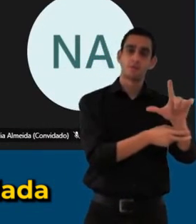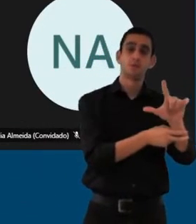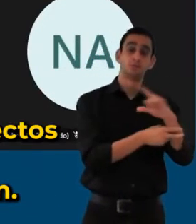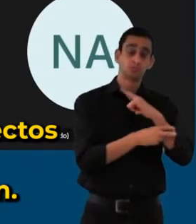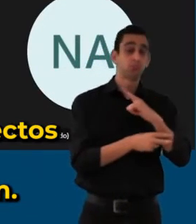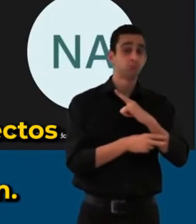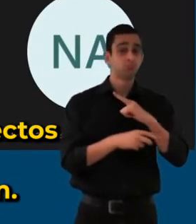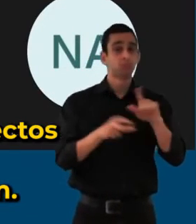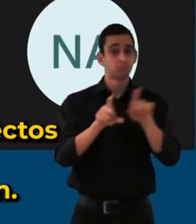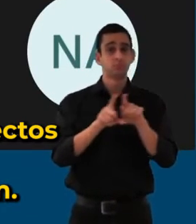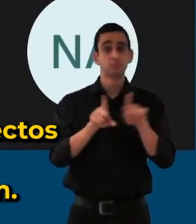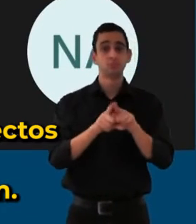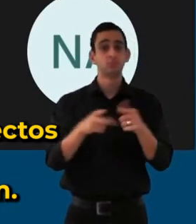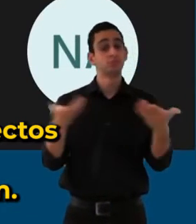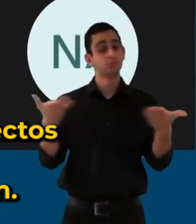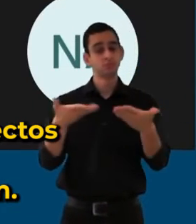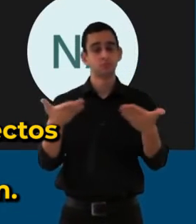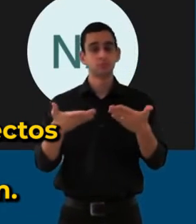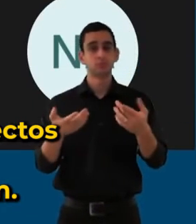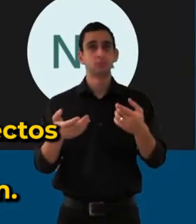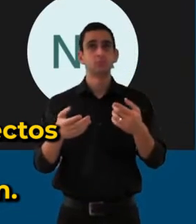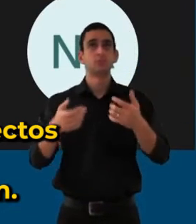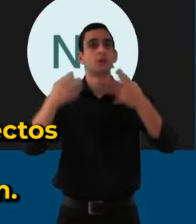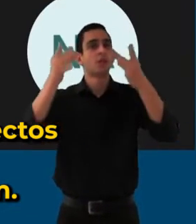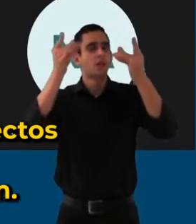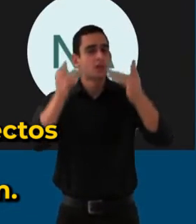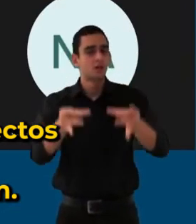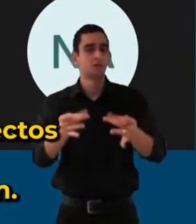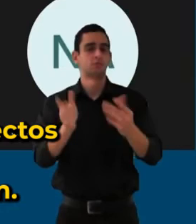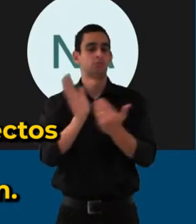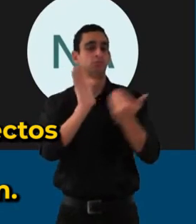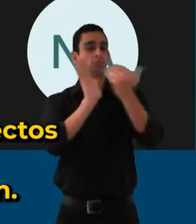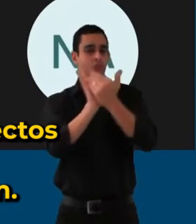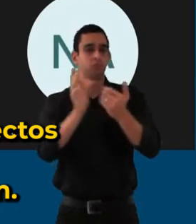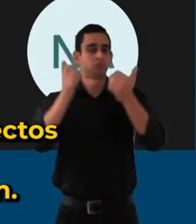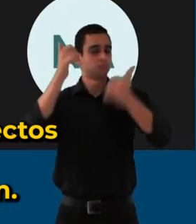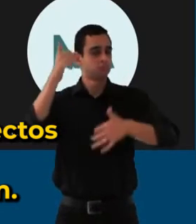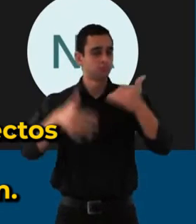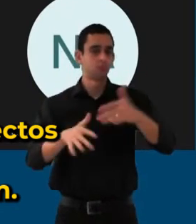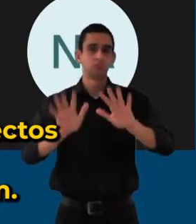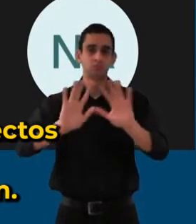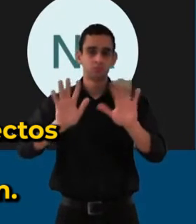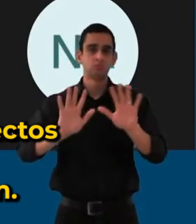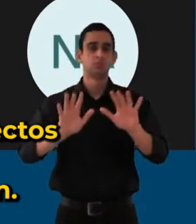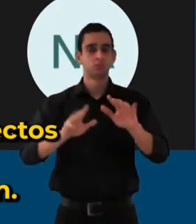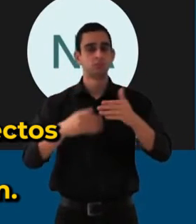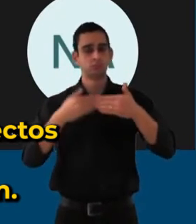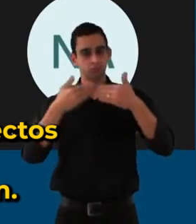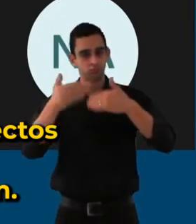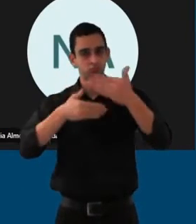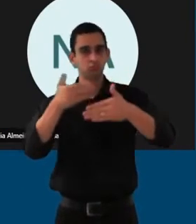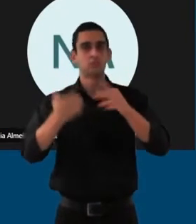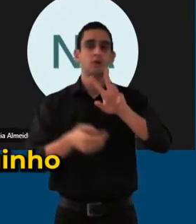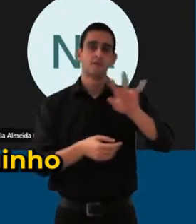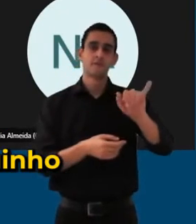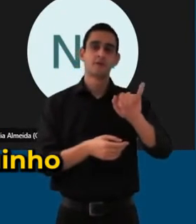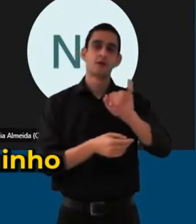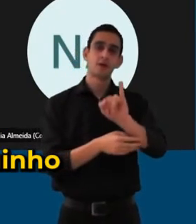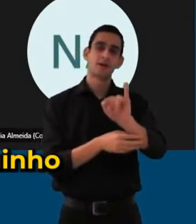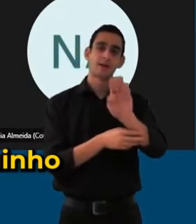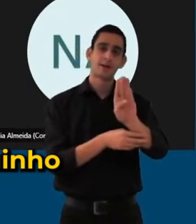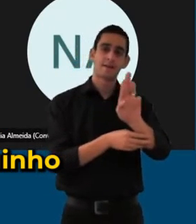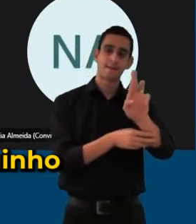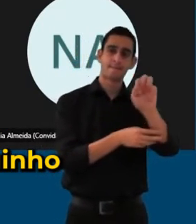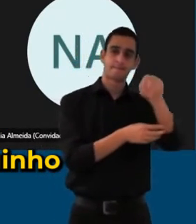primeira rodada, a gente não está entrando em muitos aspectos mais técnicos, que isso vai ficar por conta realmente do IBRAM, né, e